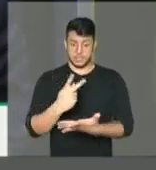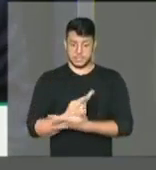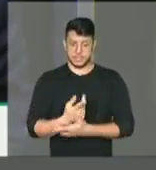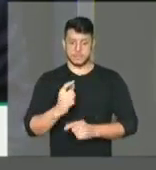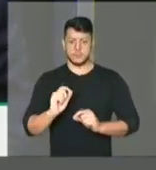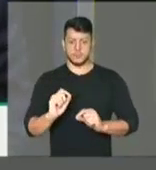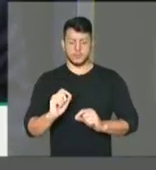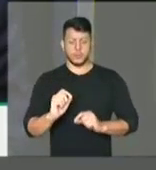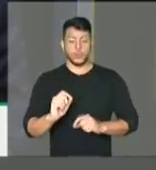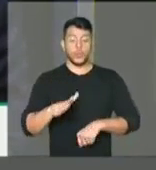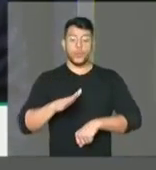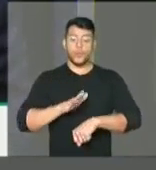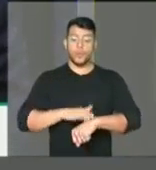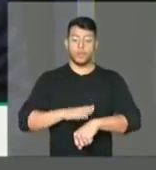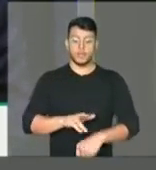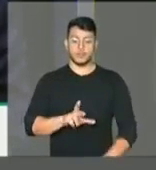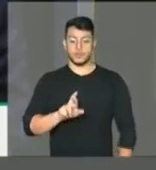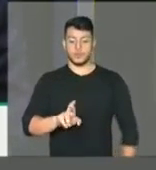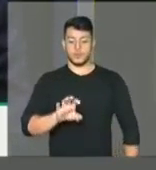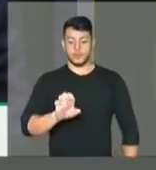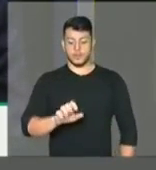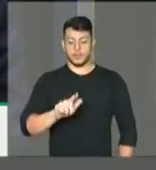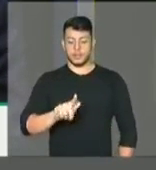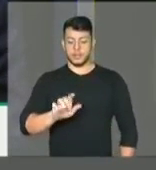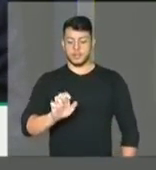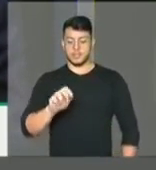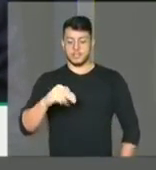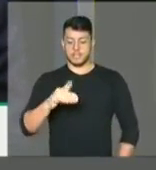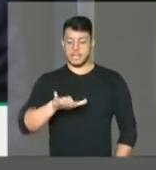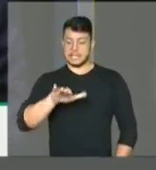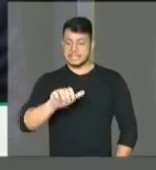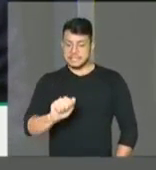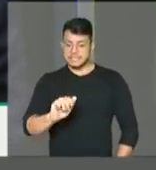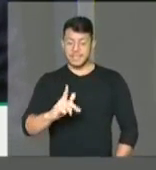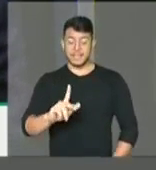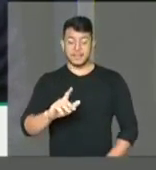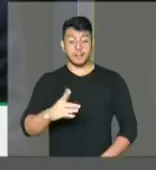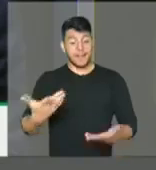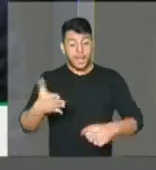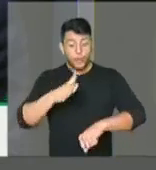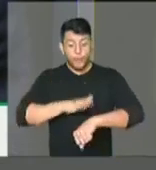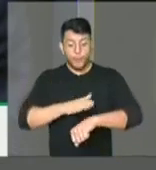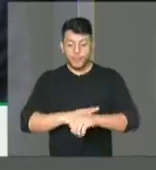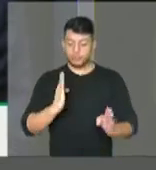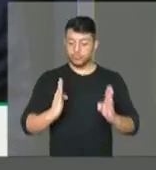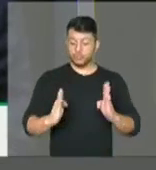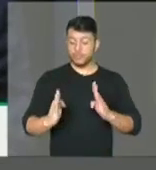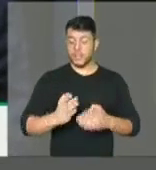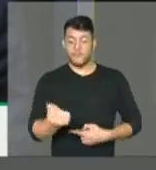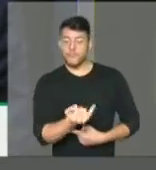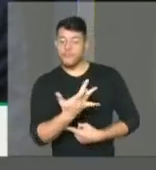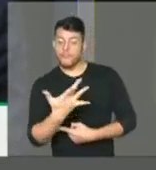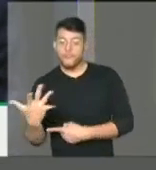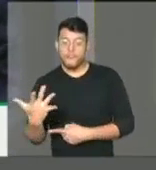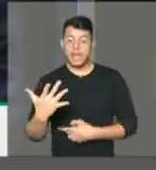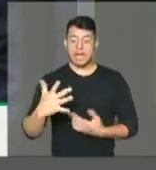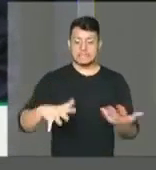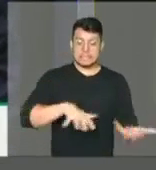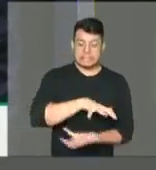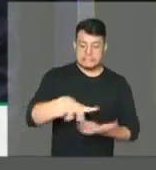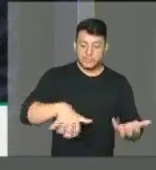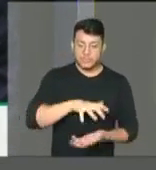cabanagem sabe nada balaiada revolta dos malês chibata canudos todas as revoltas foram no período